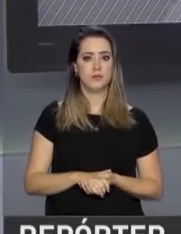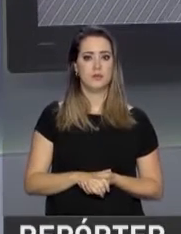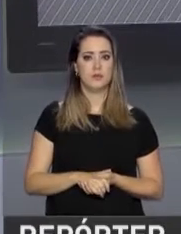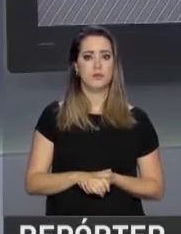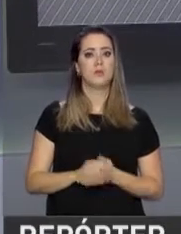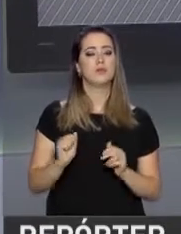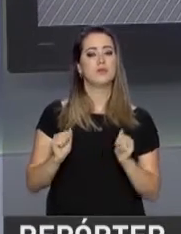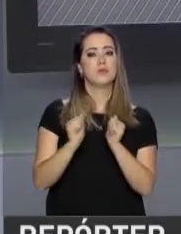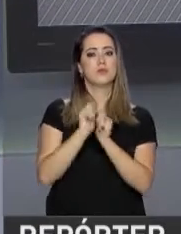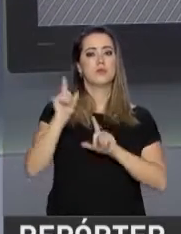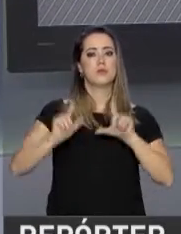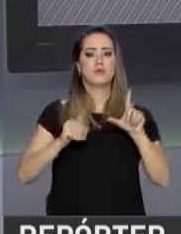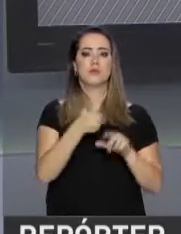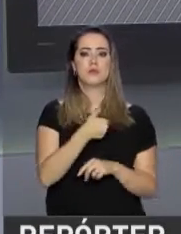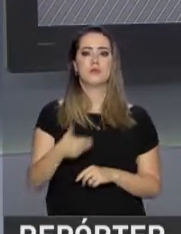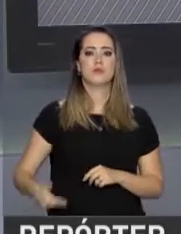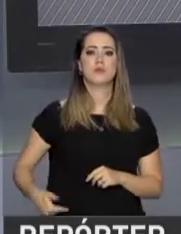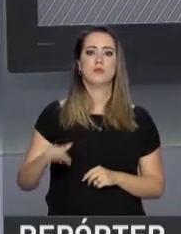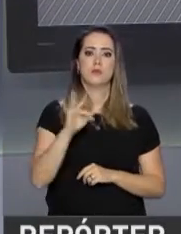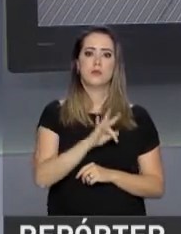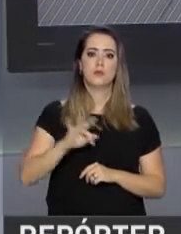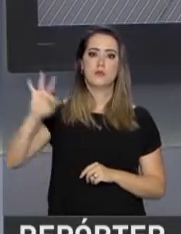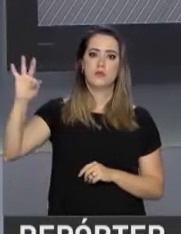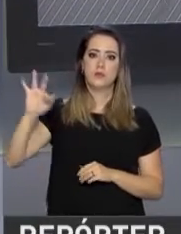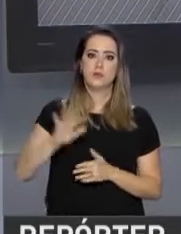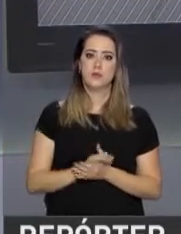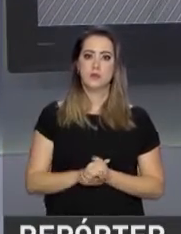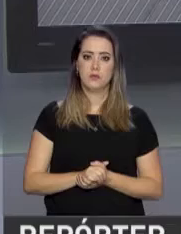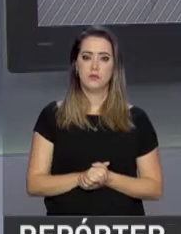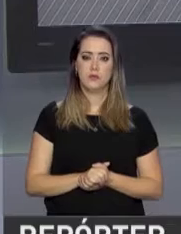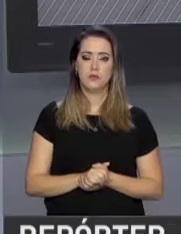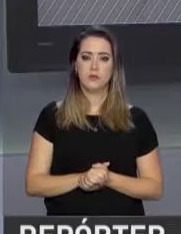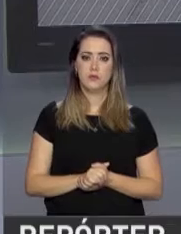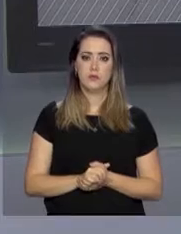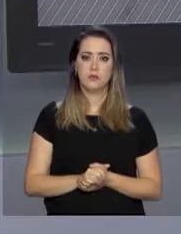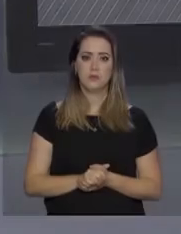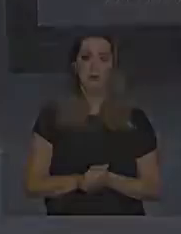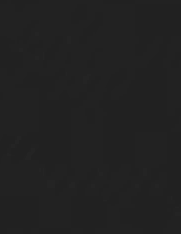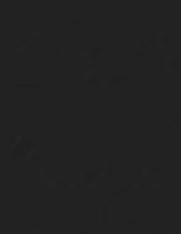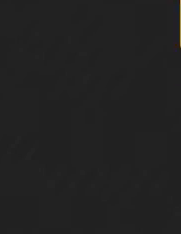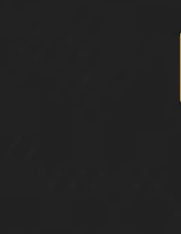internet continue com a gente aqui na nbr a tv do governo federal